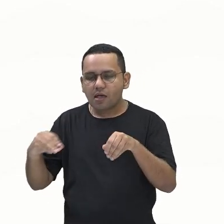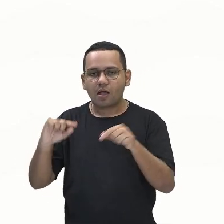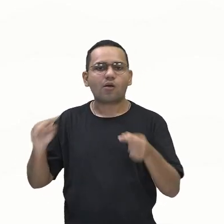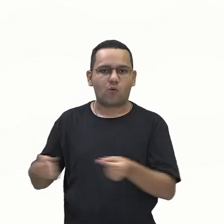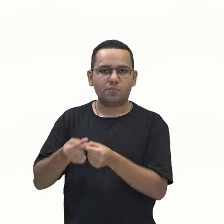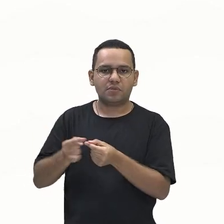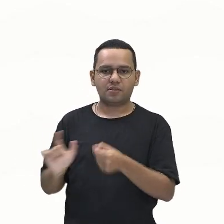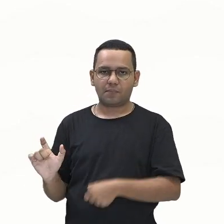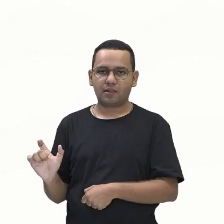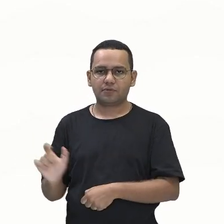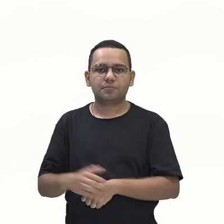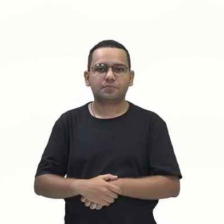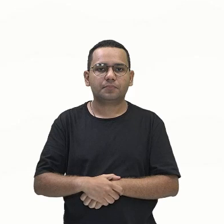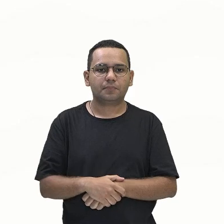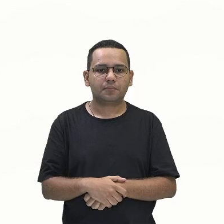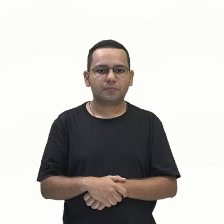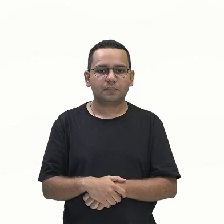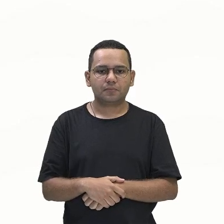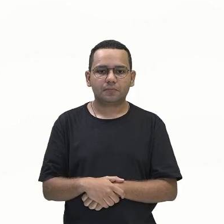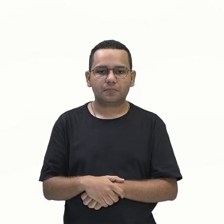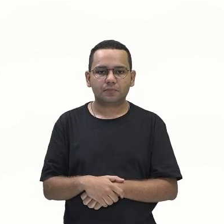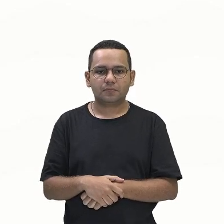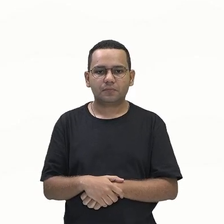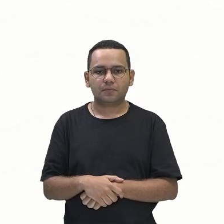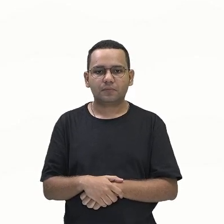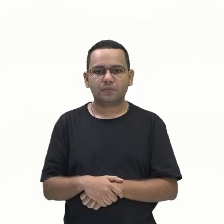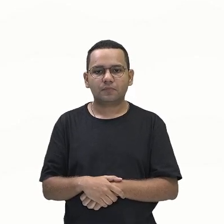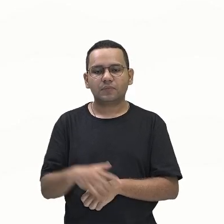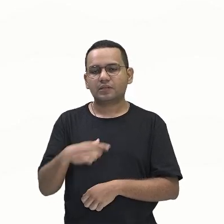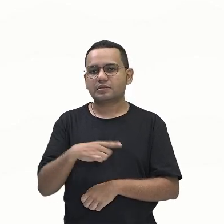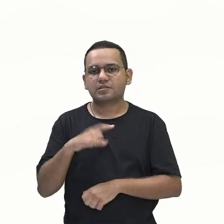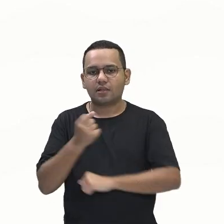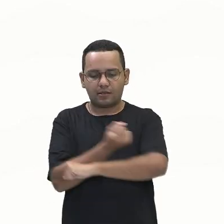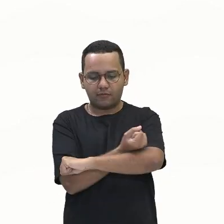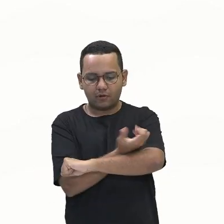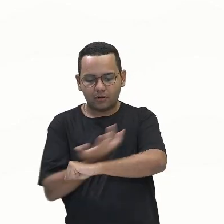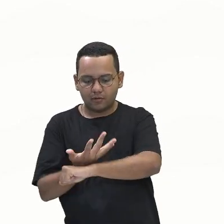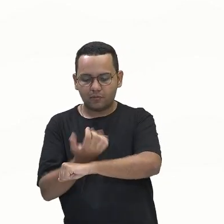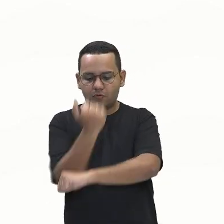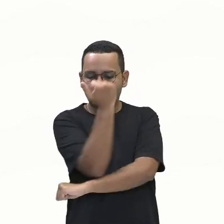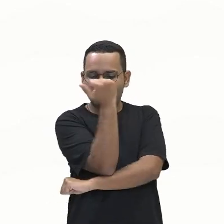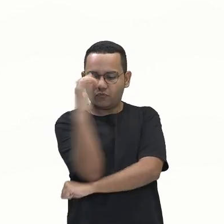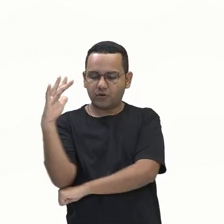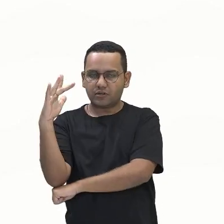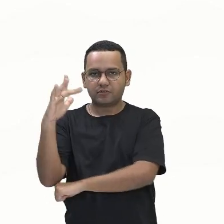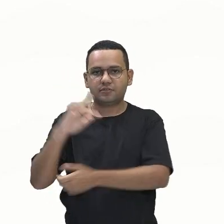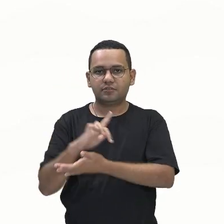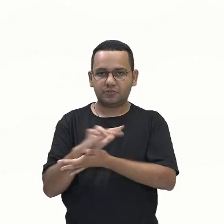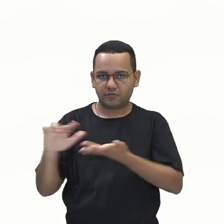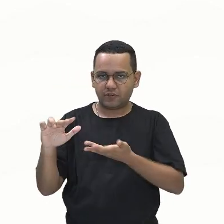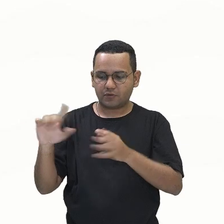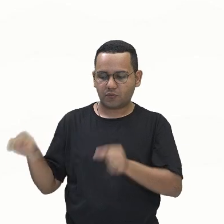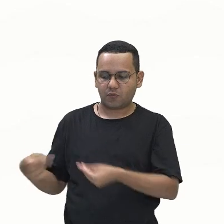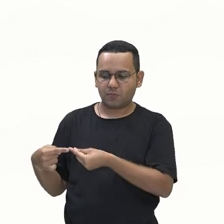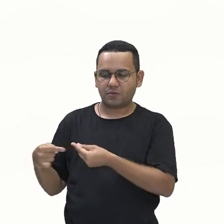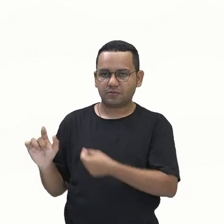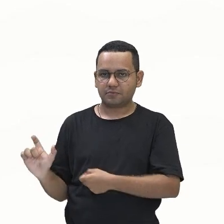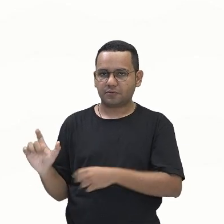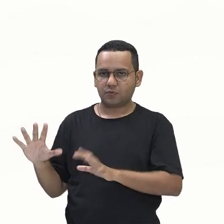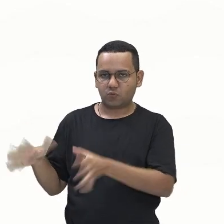também onde estão as áreas dos campos, das florestas, enfim, tá? Nós já passamos aqui